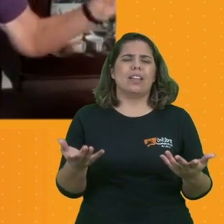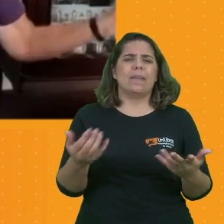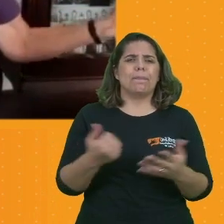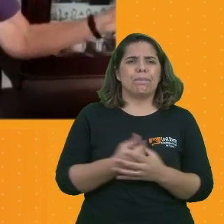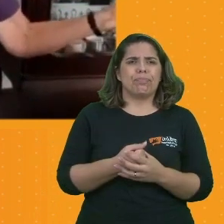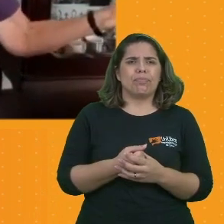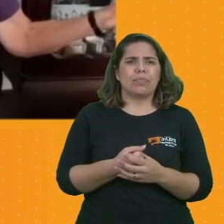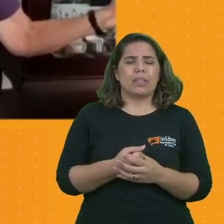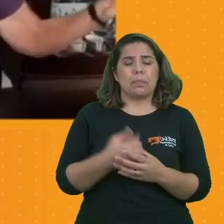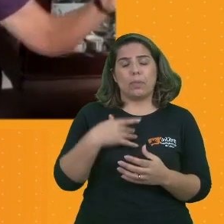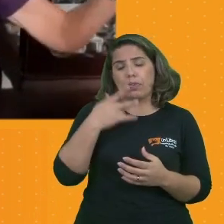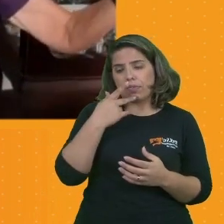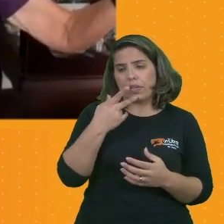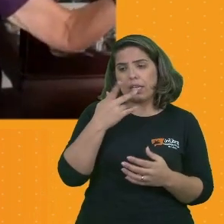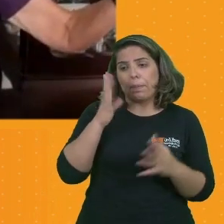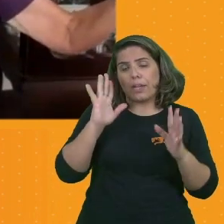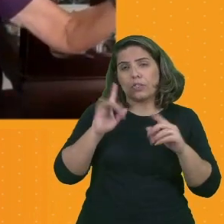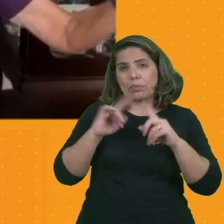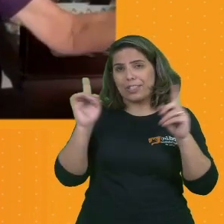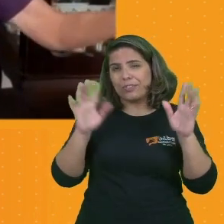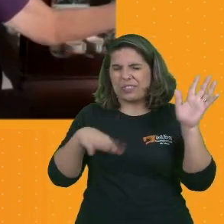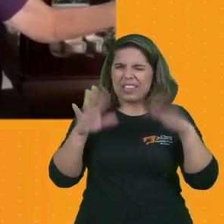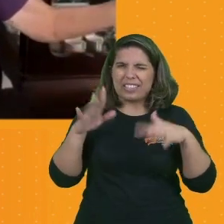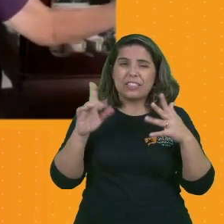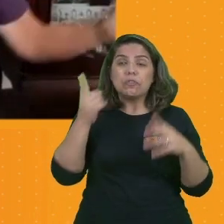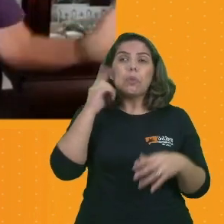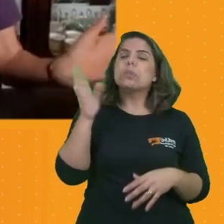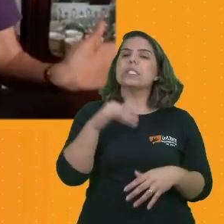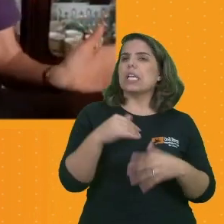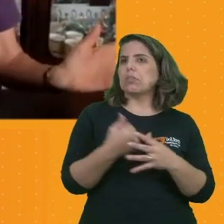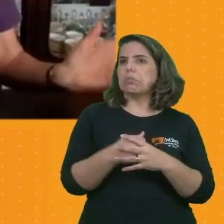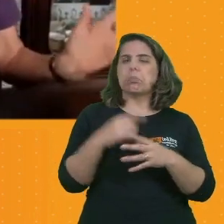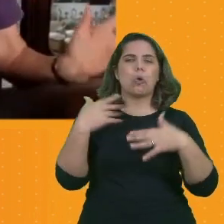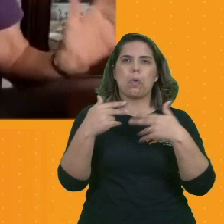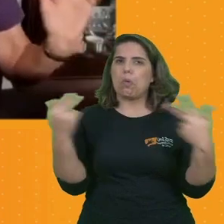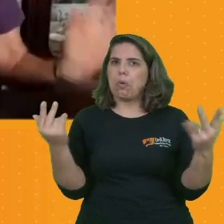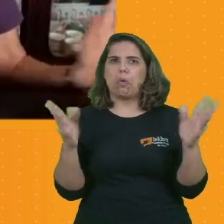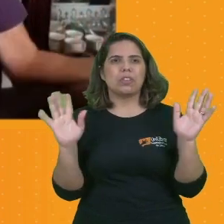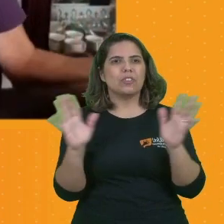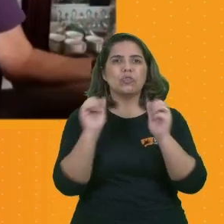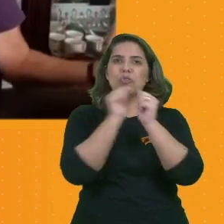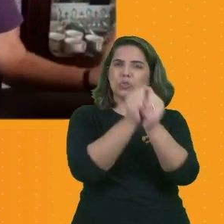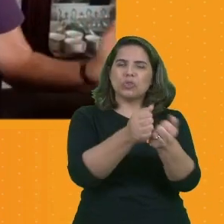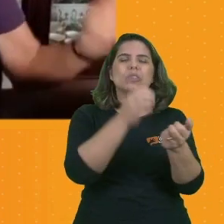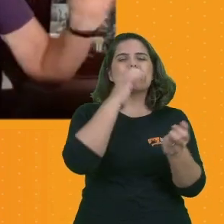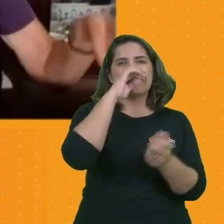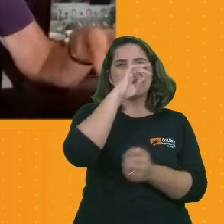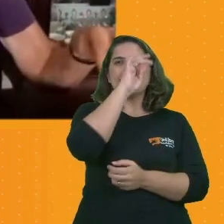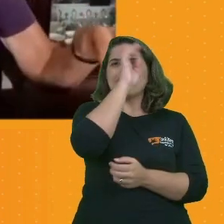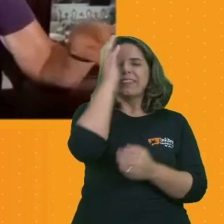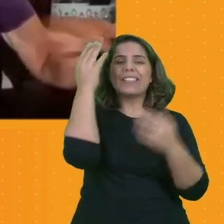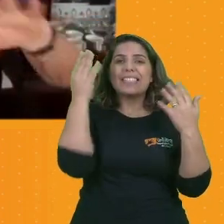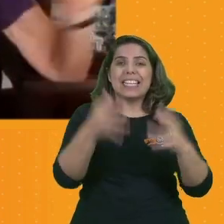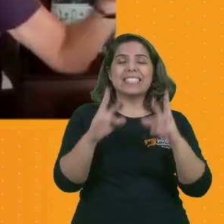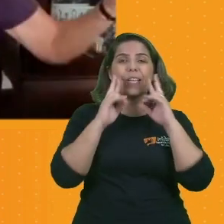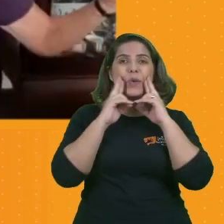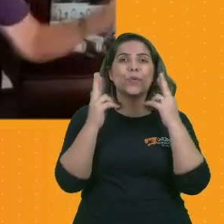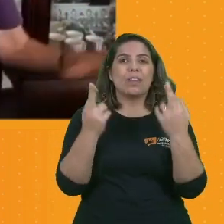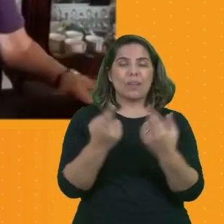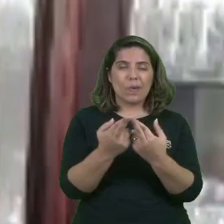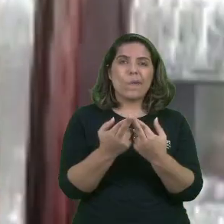a maior falar Bom dia Laura vamos sair alguma coisa aí com certeza a partir desta